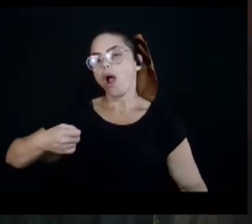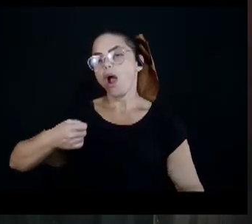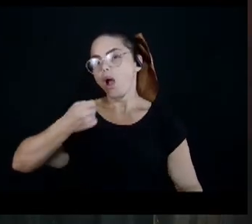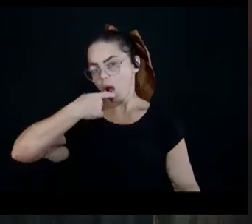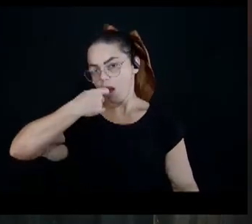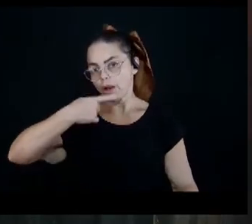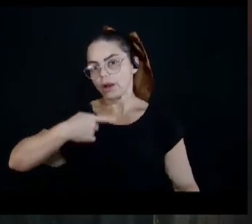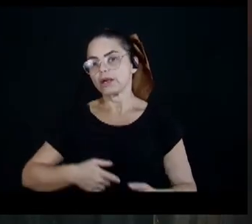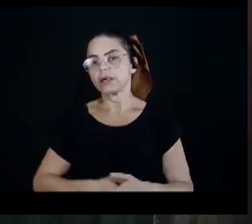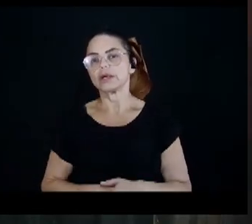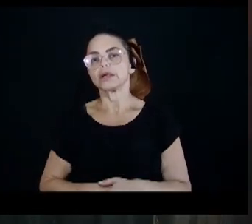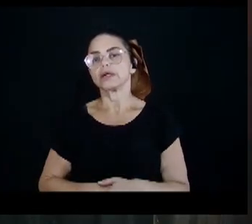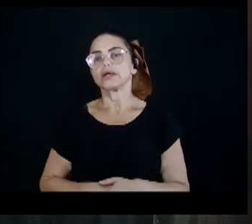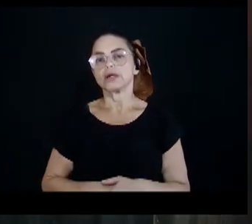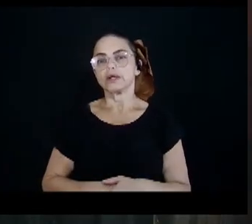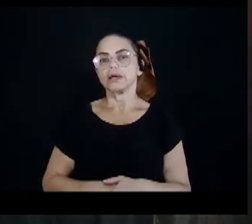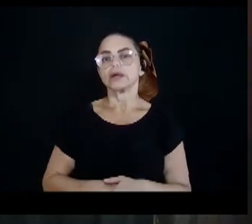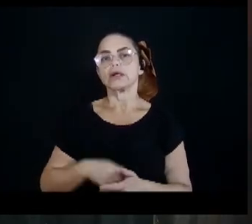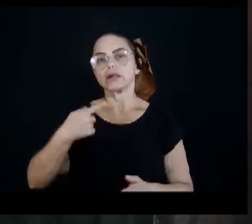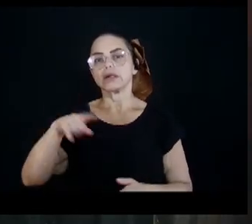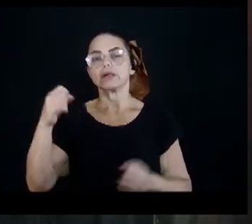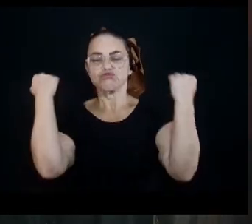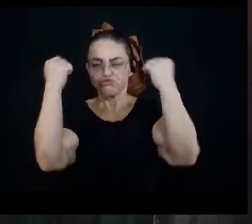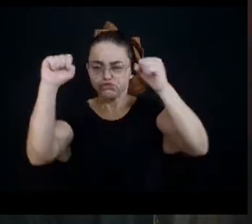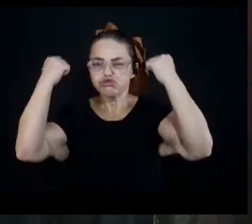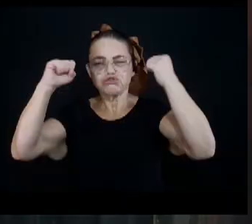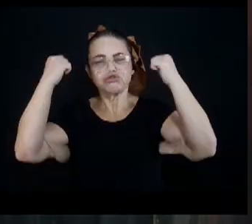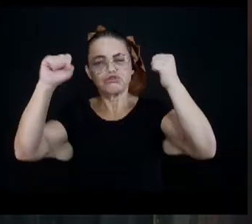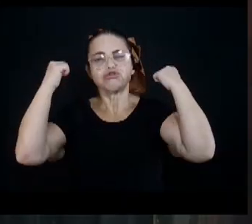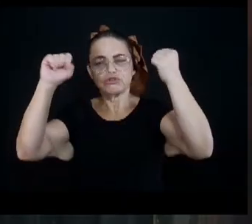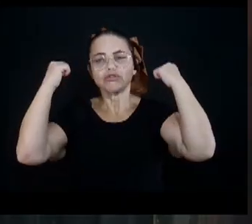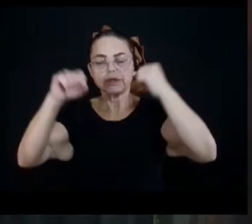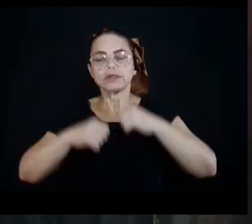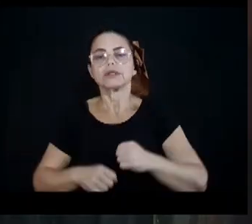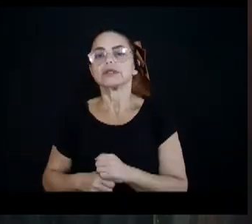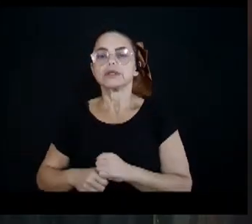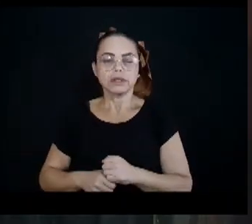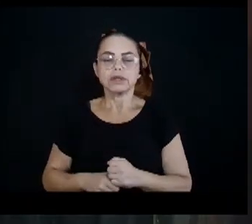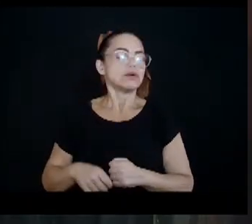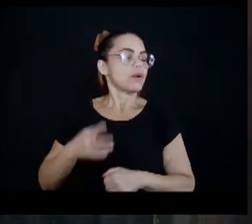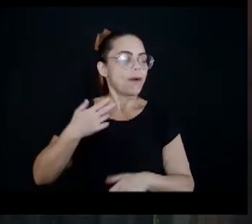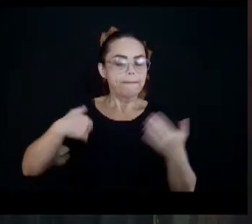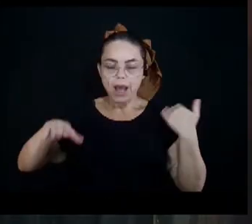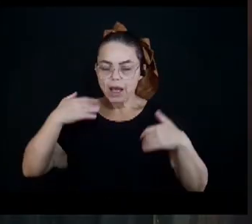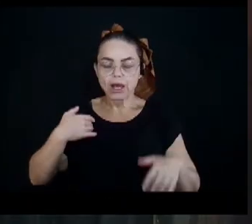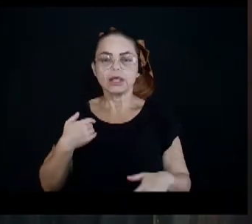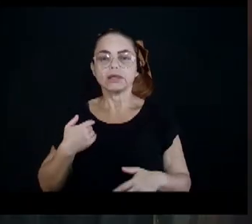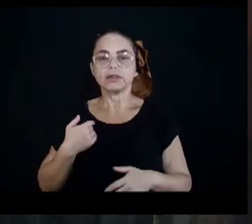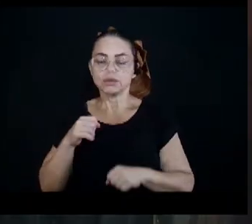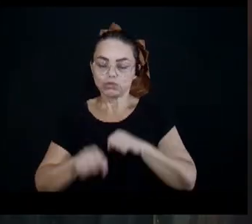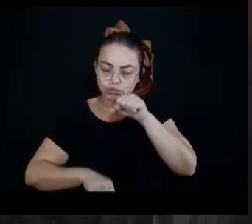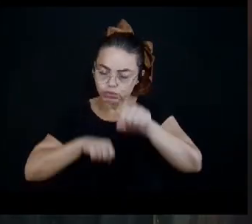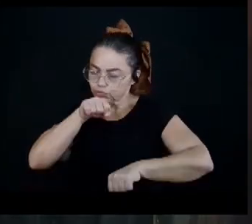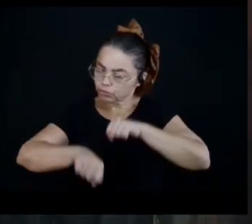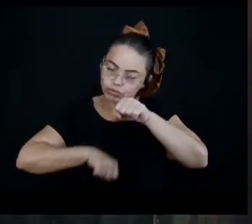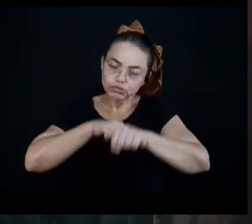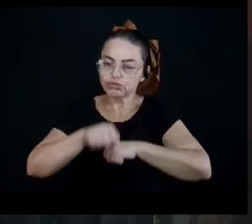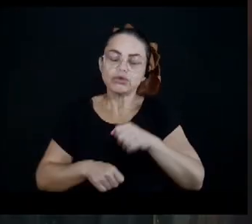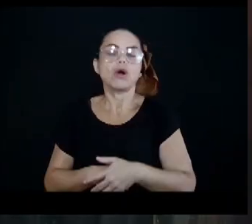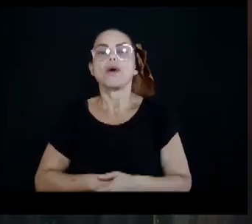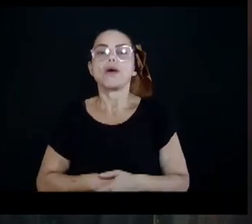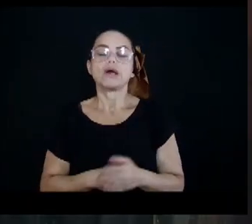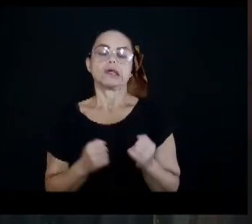tempo. Vai para uma academia, não tem condição, vamos dar uma volta no parque, vamos pedalar, vamos correr, vamos, né, o Aldo trouxe